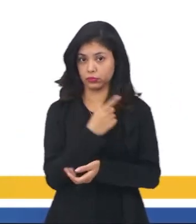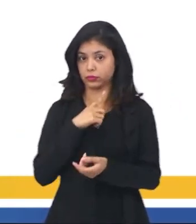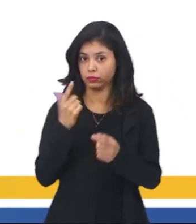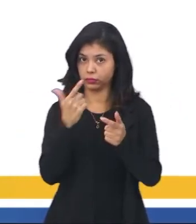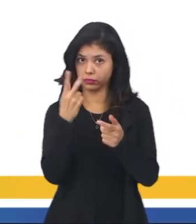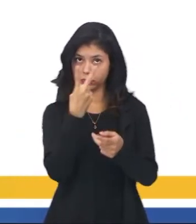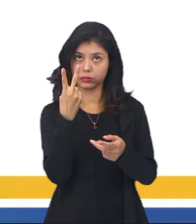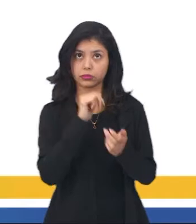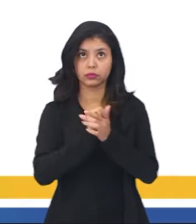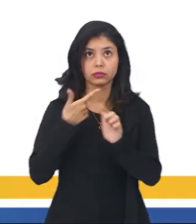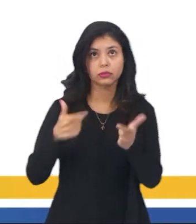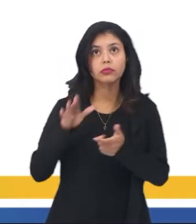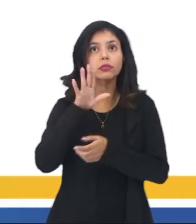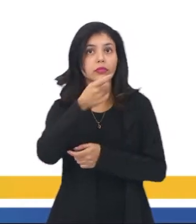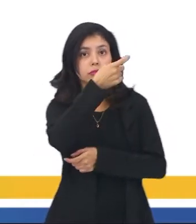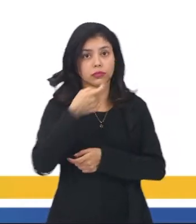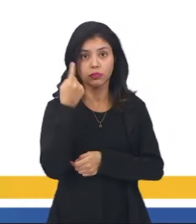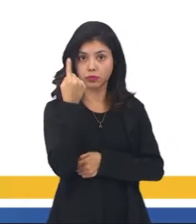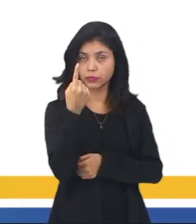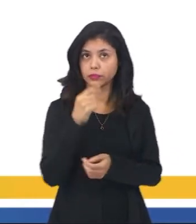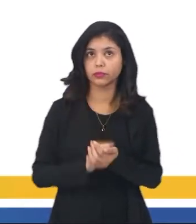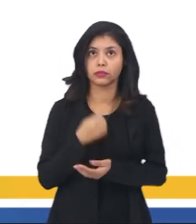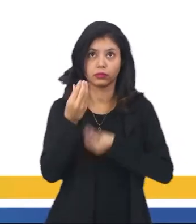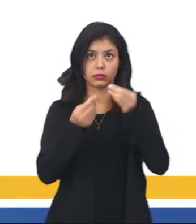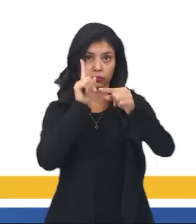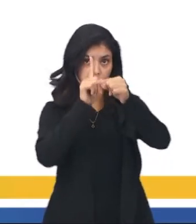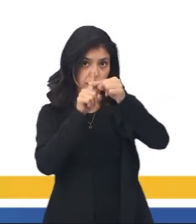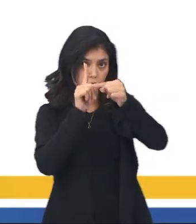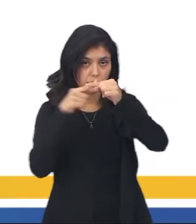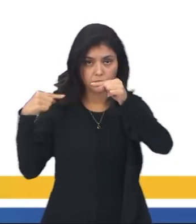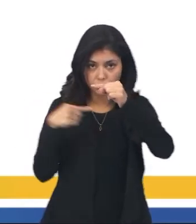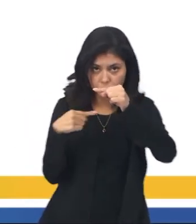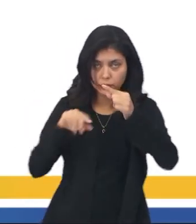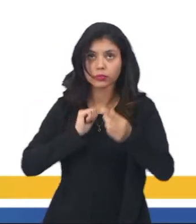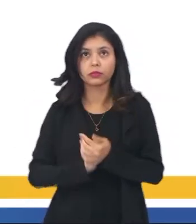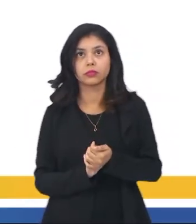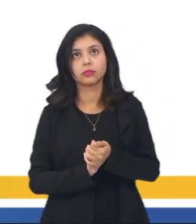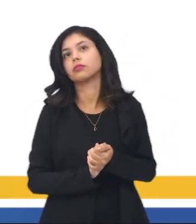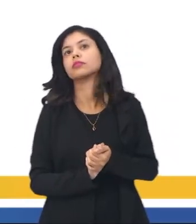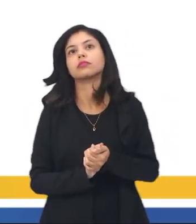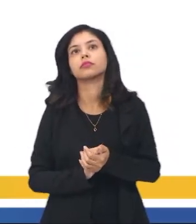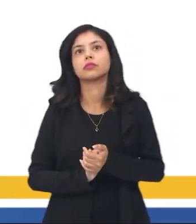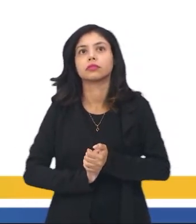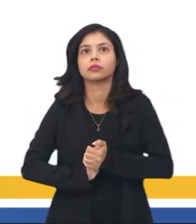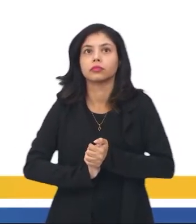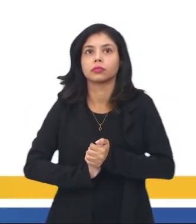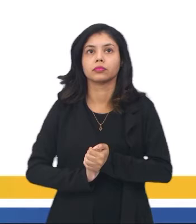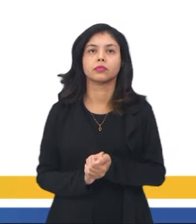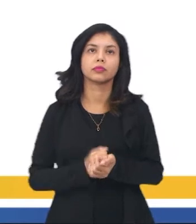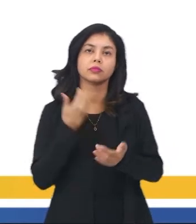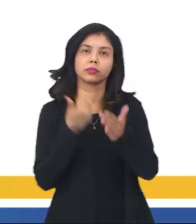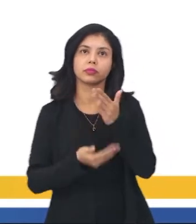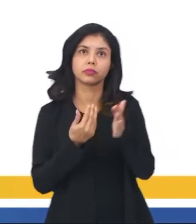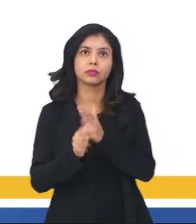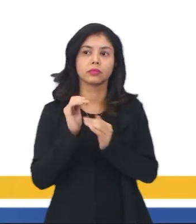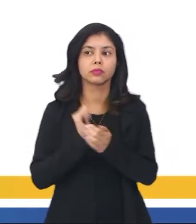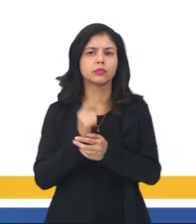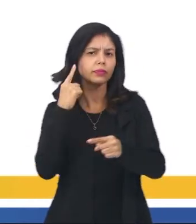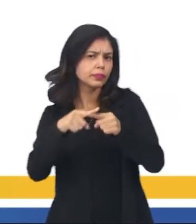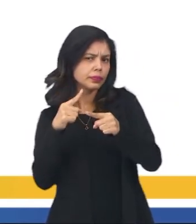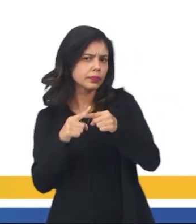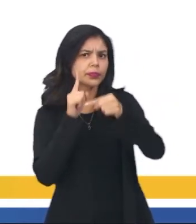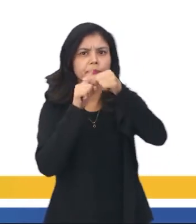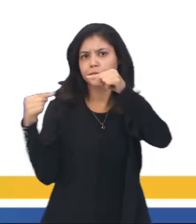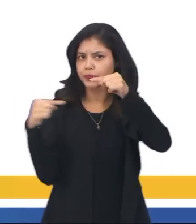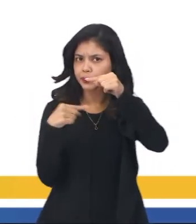aí. Então, vou chamar de x1. Como ele é mais ou menos, vou até colocar aqui para você não se perder, ó. Mais ou menos, porque vai ter a situação